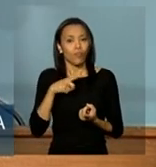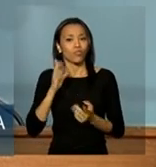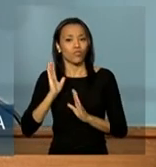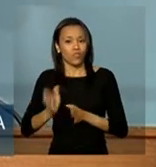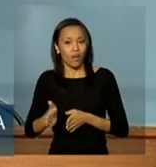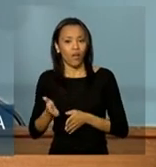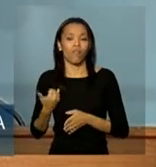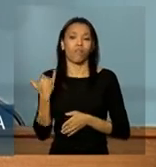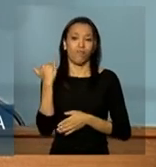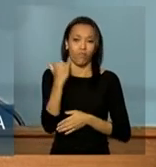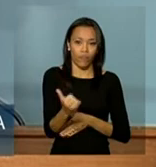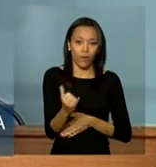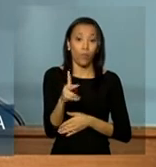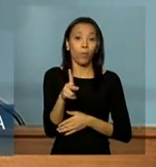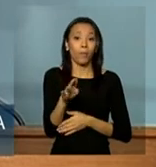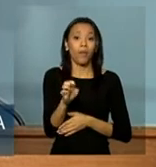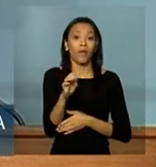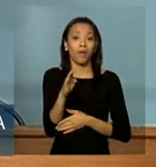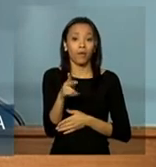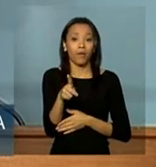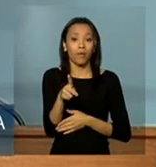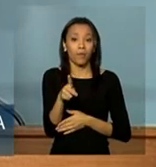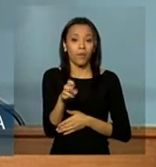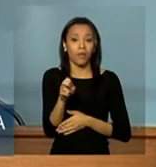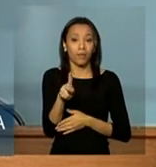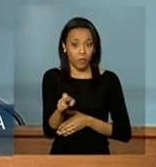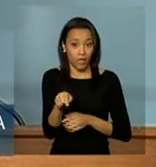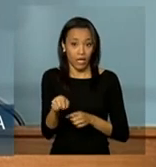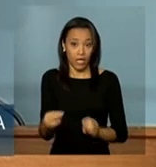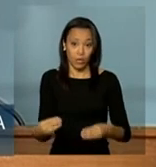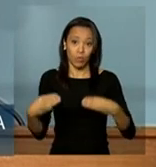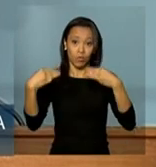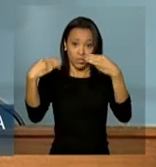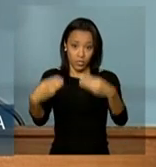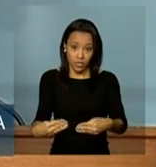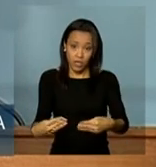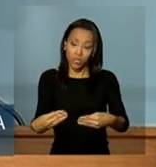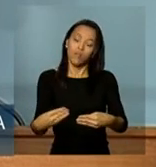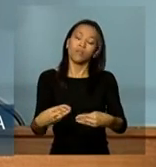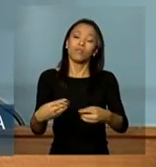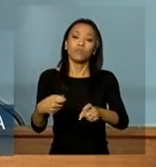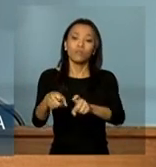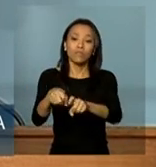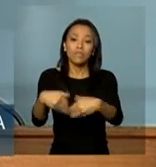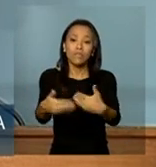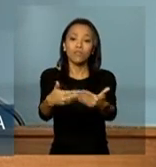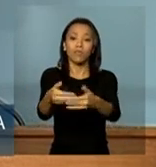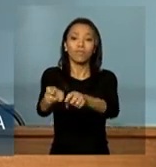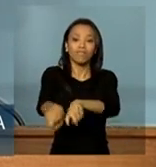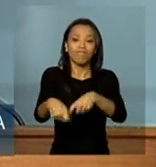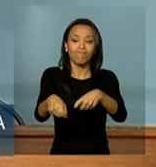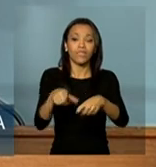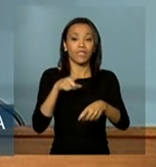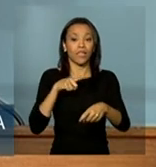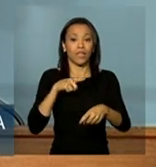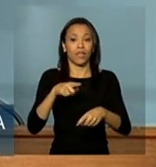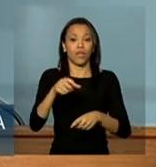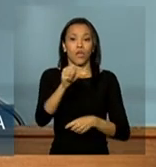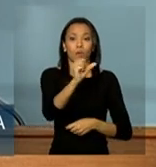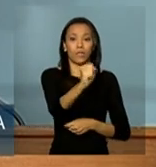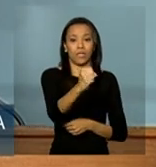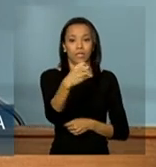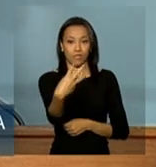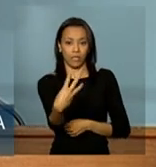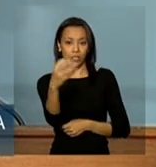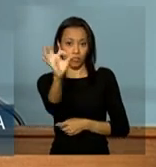nosso ministro Pepe Vargas, do Ministério do Desenvolvimento Agrário, ter